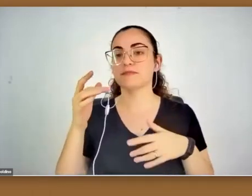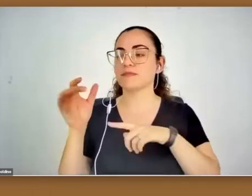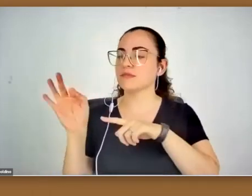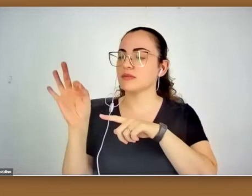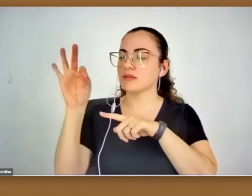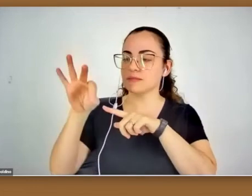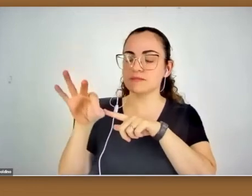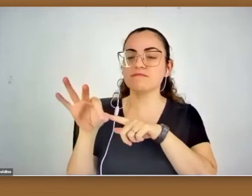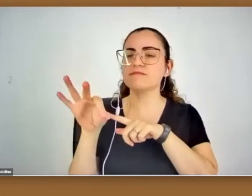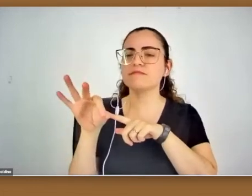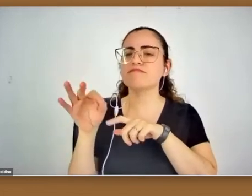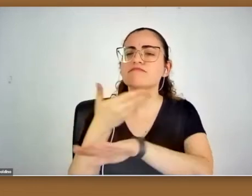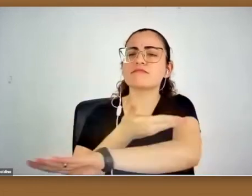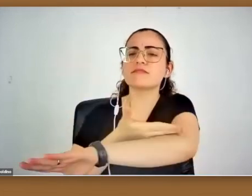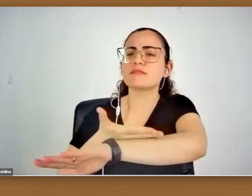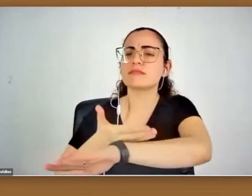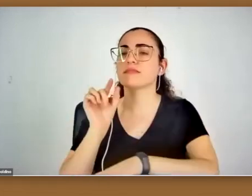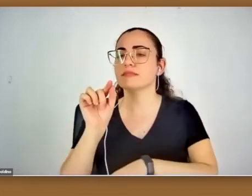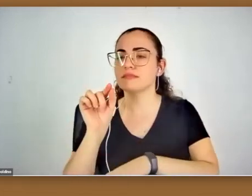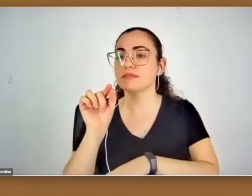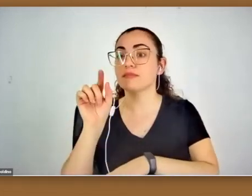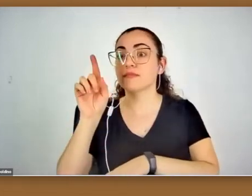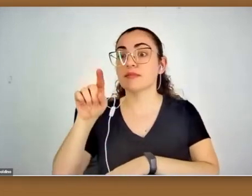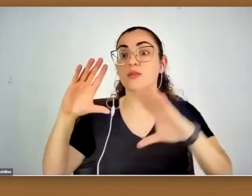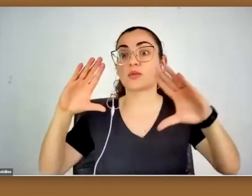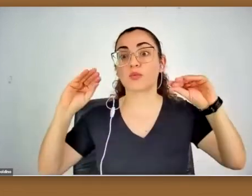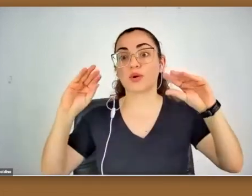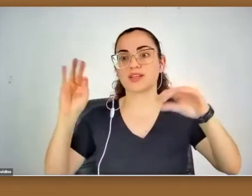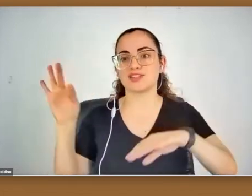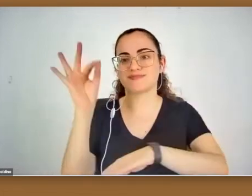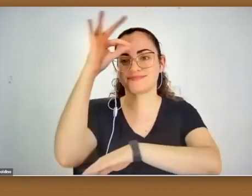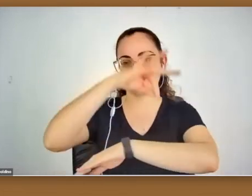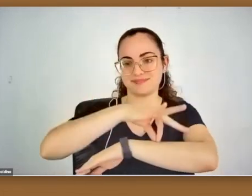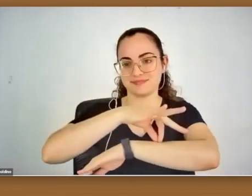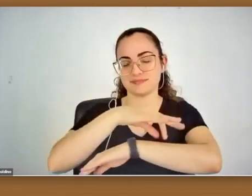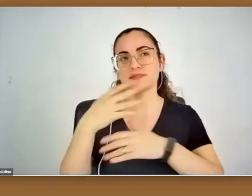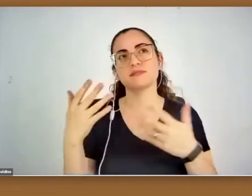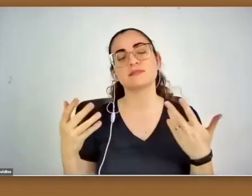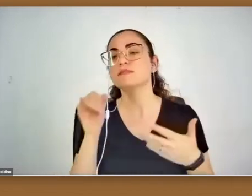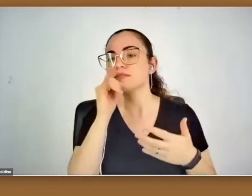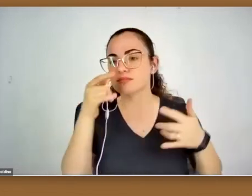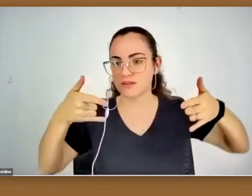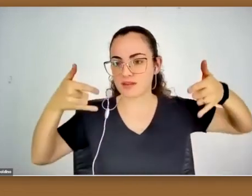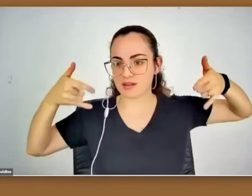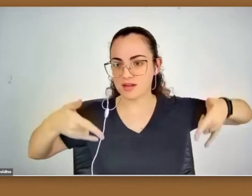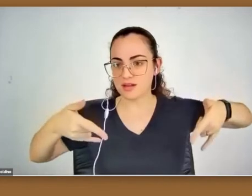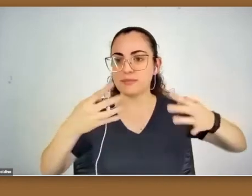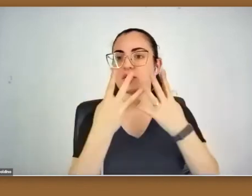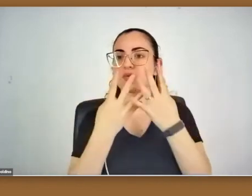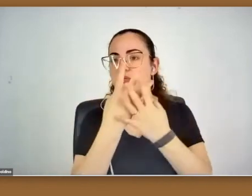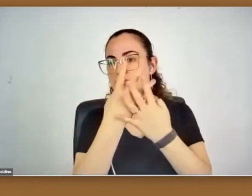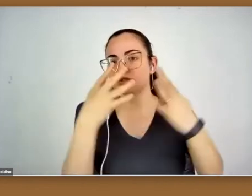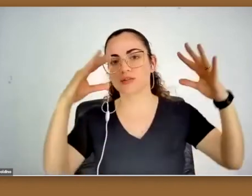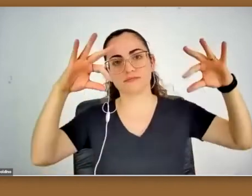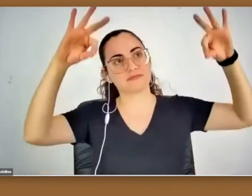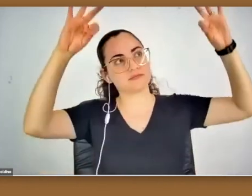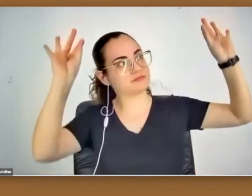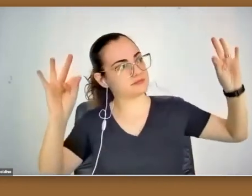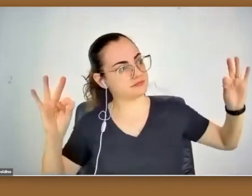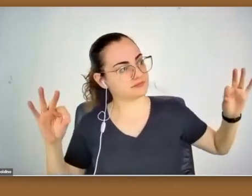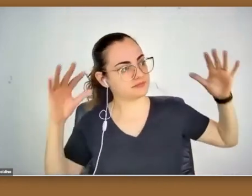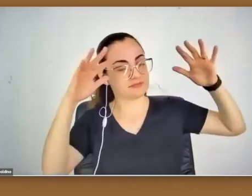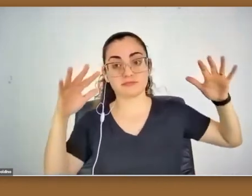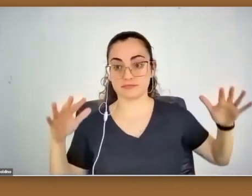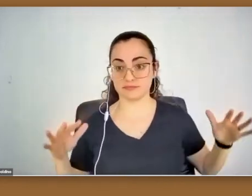mais noturnos, o Anopheles. Então, cortinado, por exemplo, é uma coisa que se usa muito, né, para prevenir a transmissão